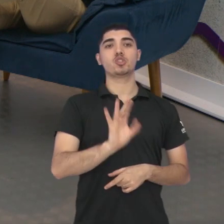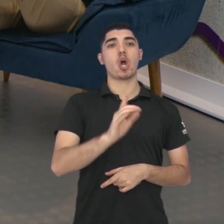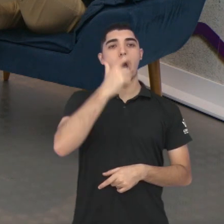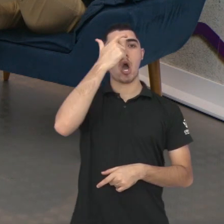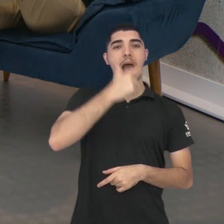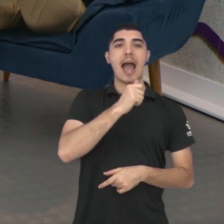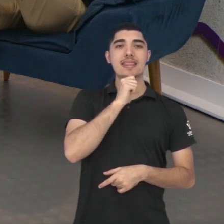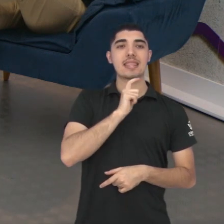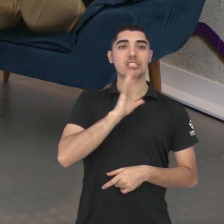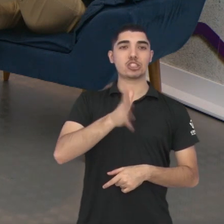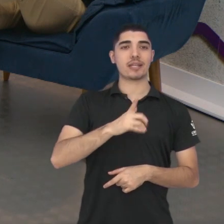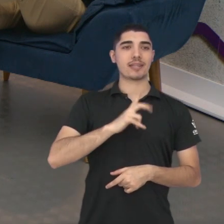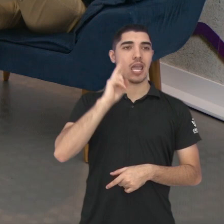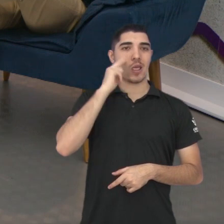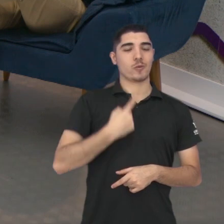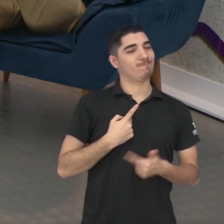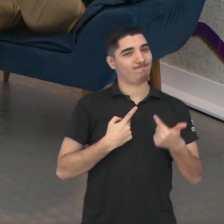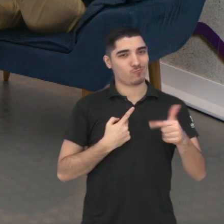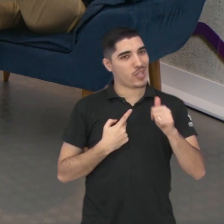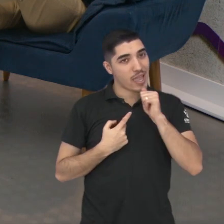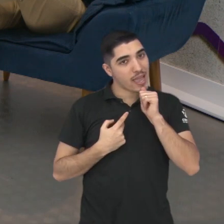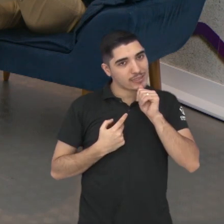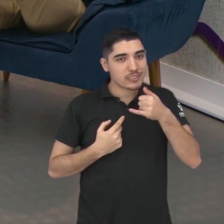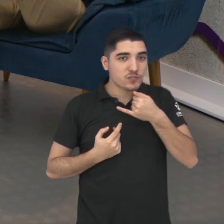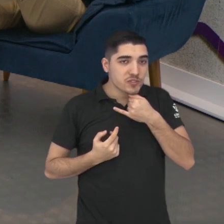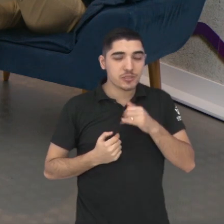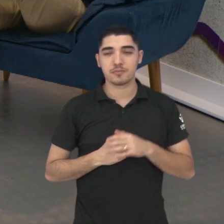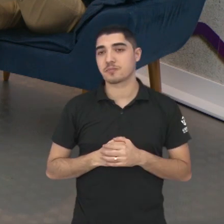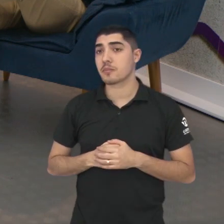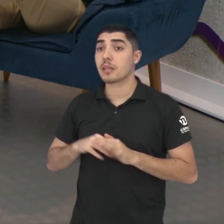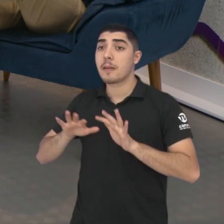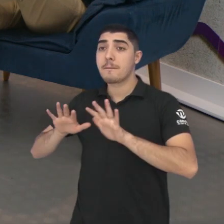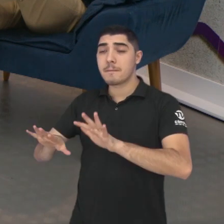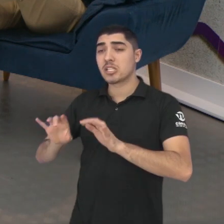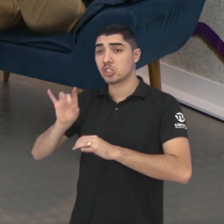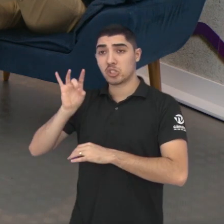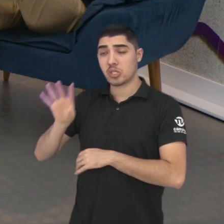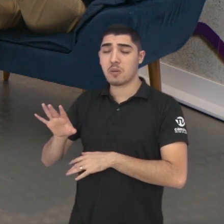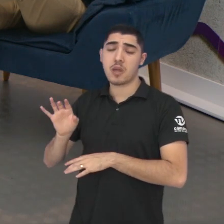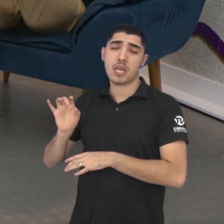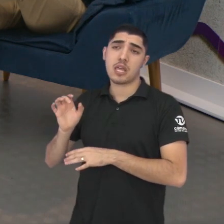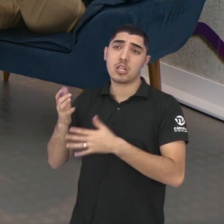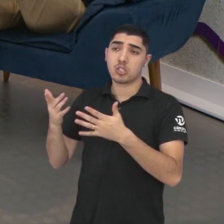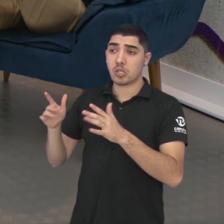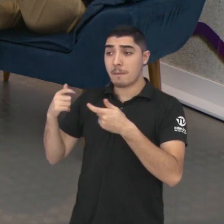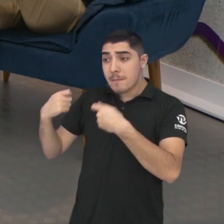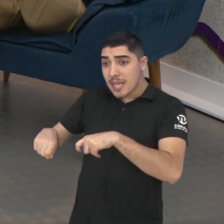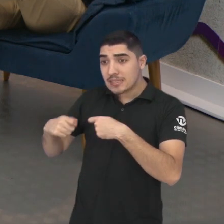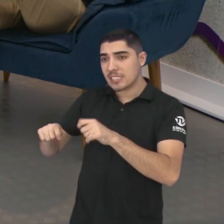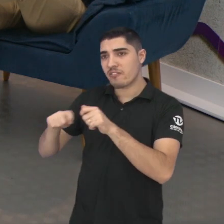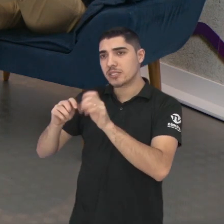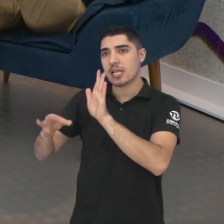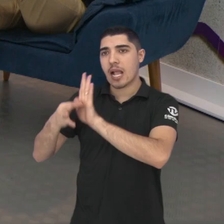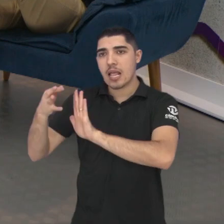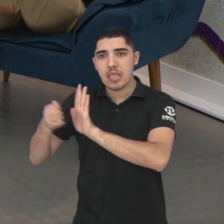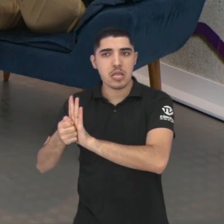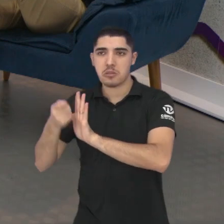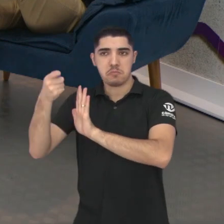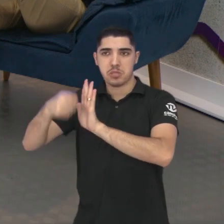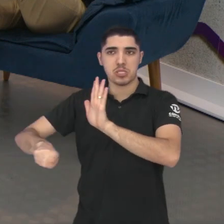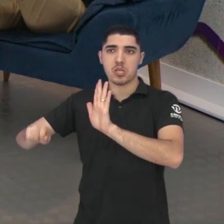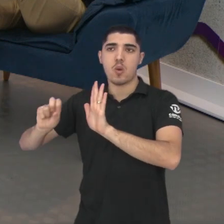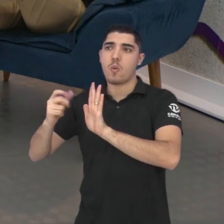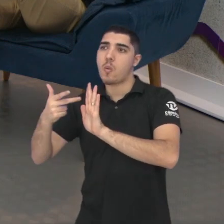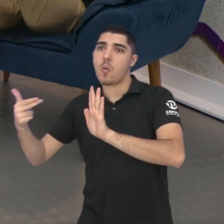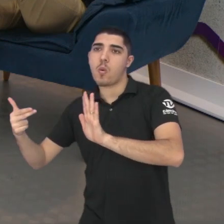é reconhecido, né, na área ainda. Então, não necessariamente precisa se cadastrar ou